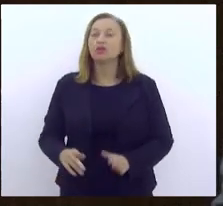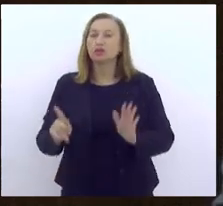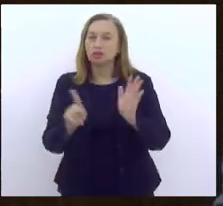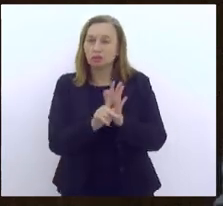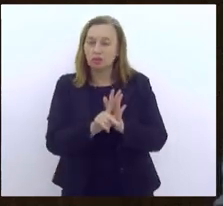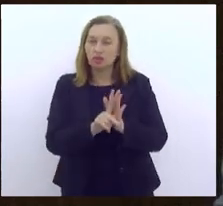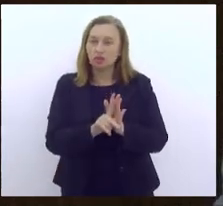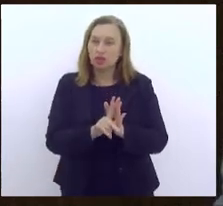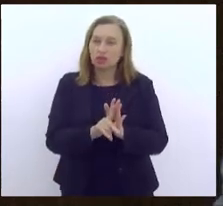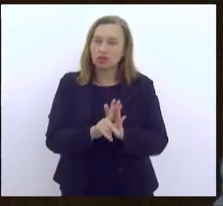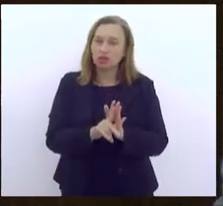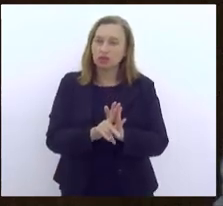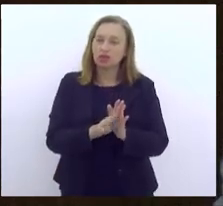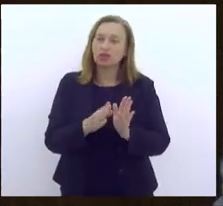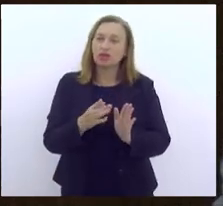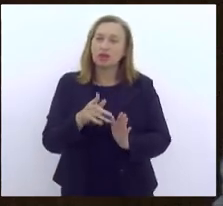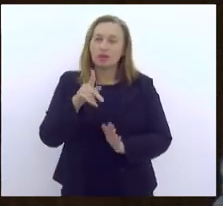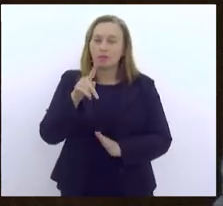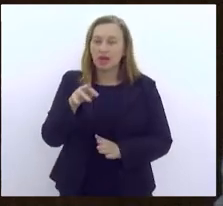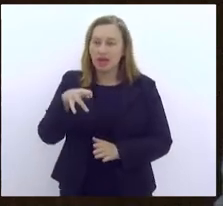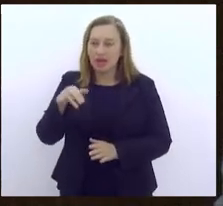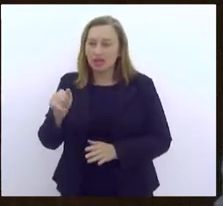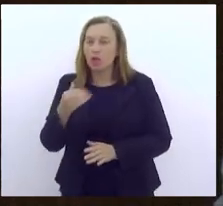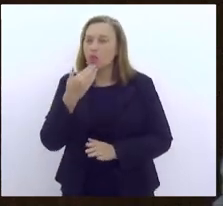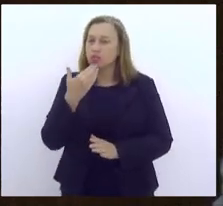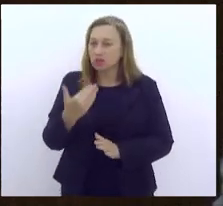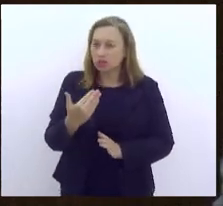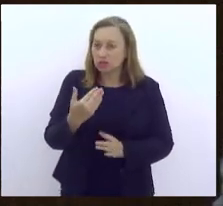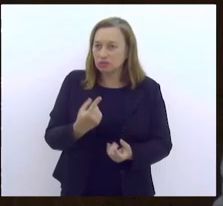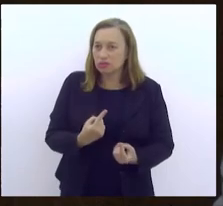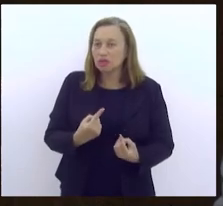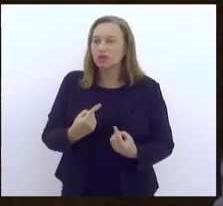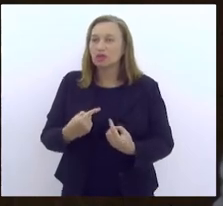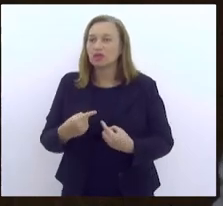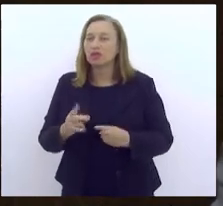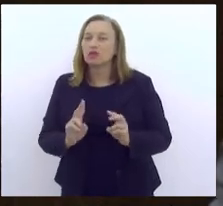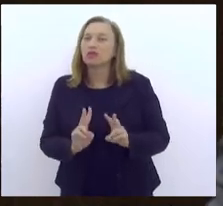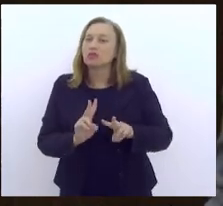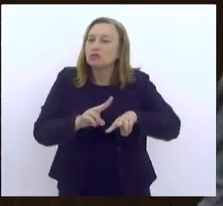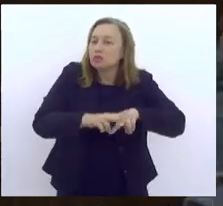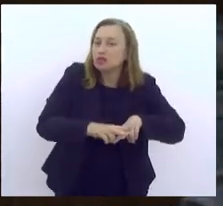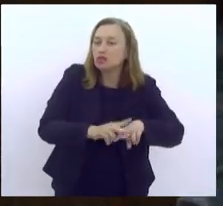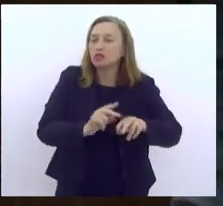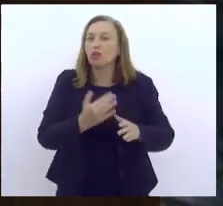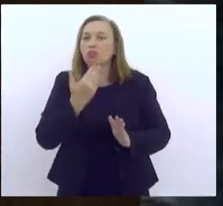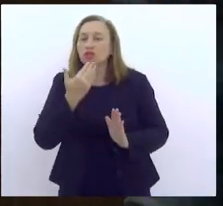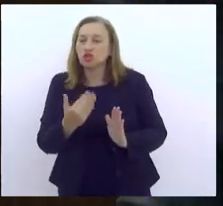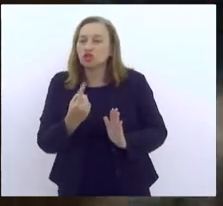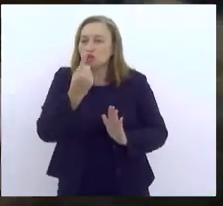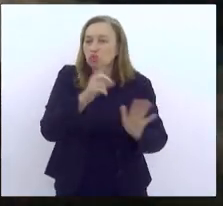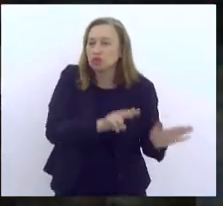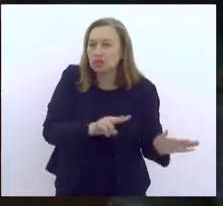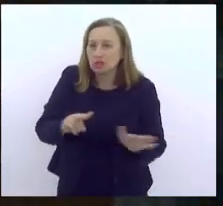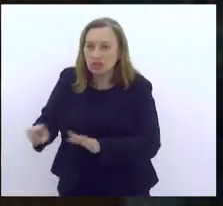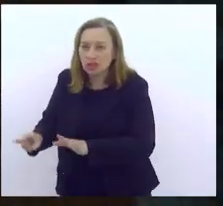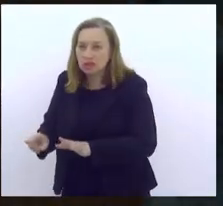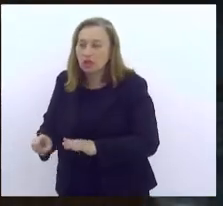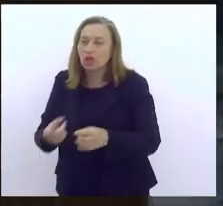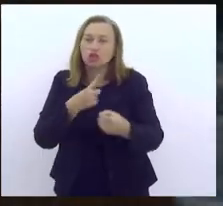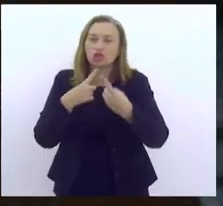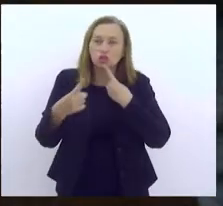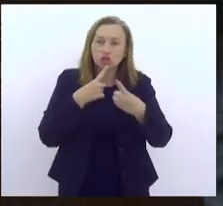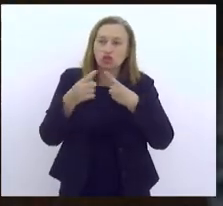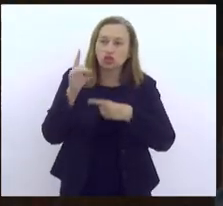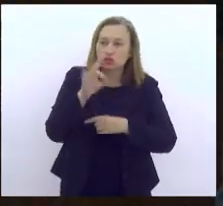projetos que eu entrei hoje da perícia, está o pedido de enfrentar a questão prisional, está o pedido de uma semana a gente discutir